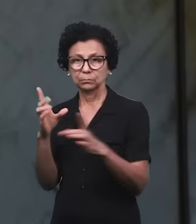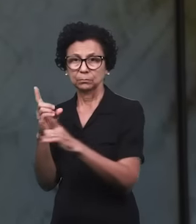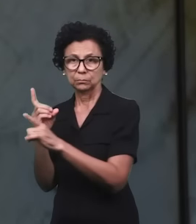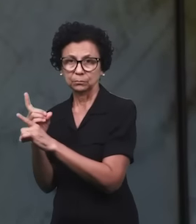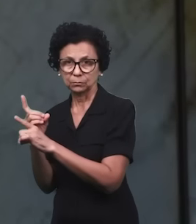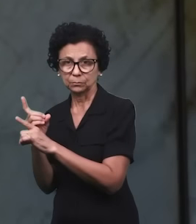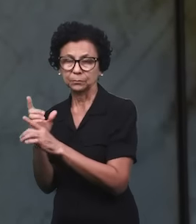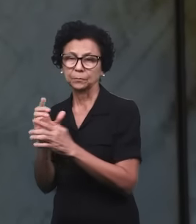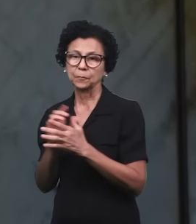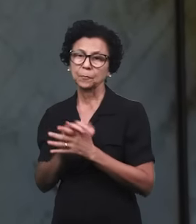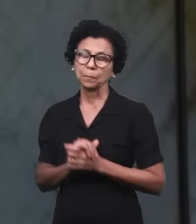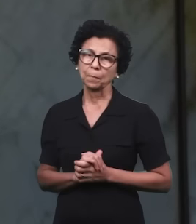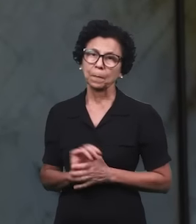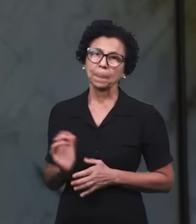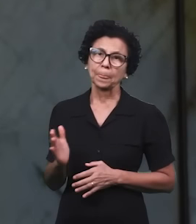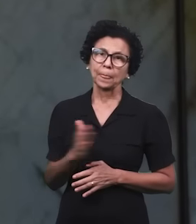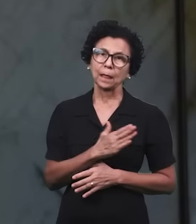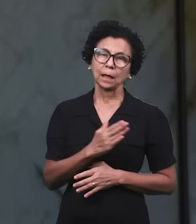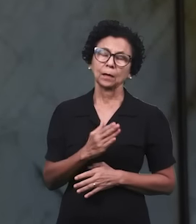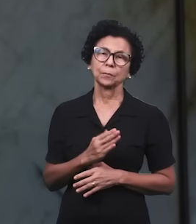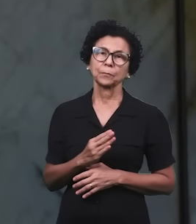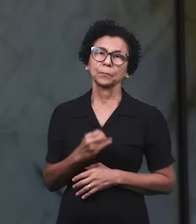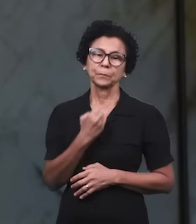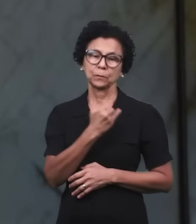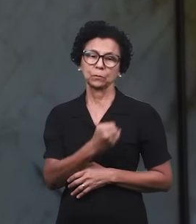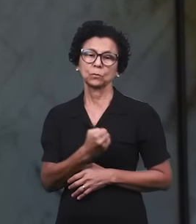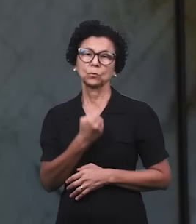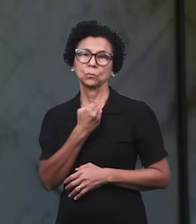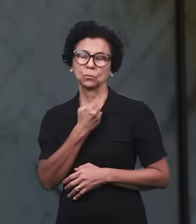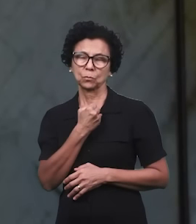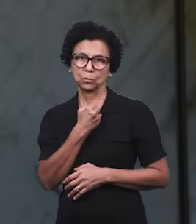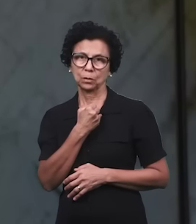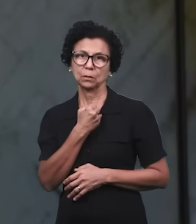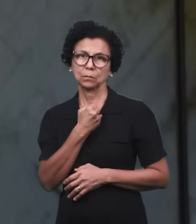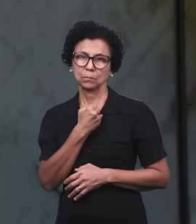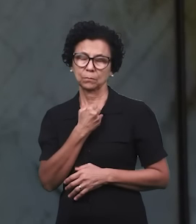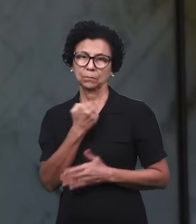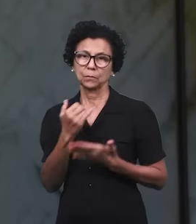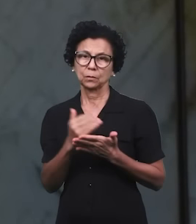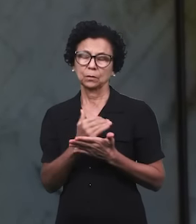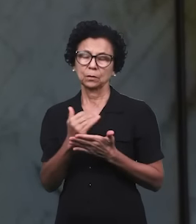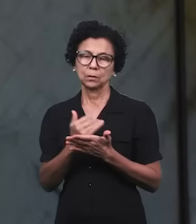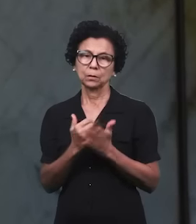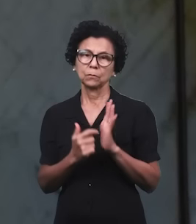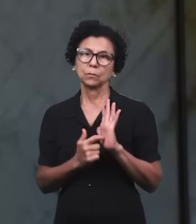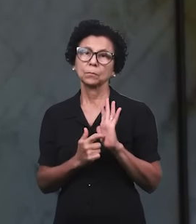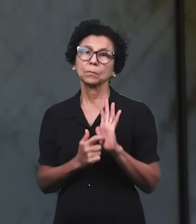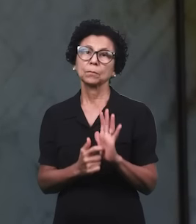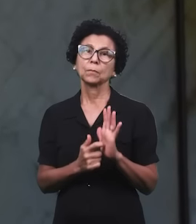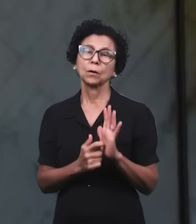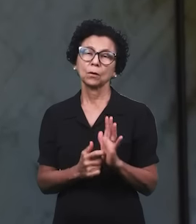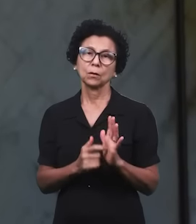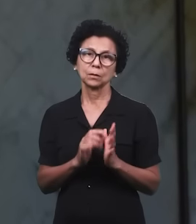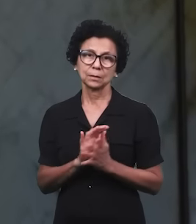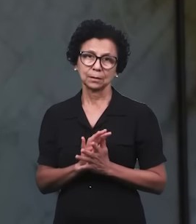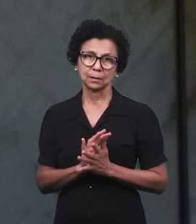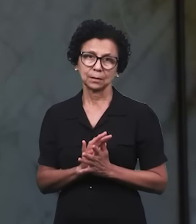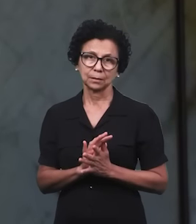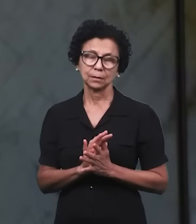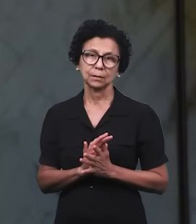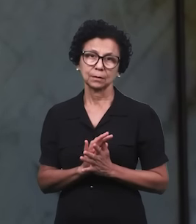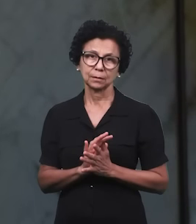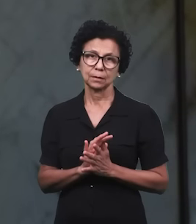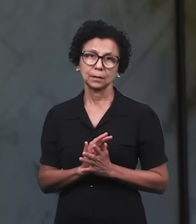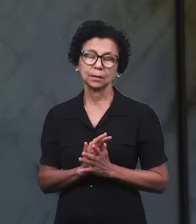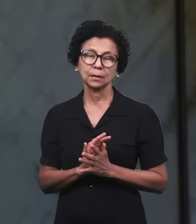quê? O Evangelho de João vai deixar muito expresso a respeito dos sinais que o